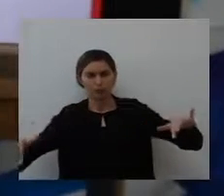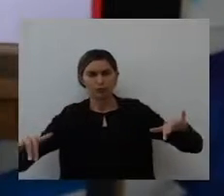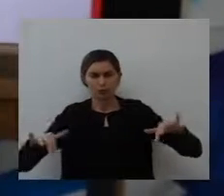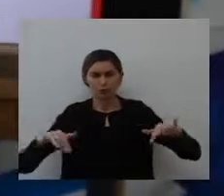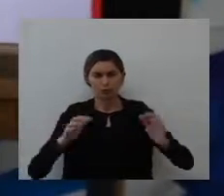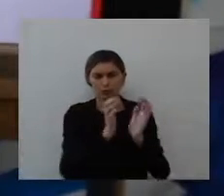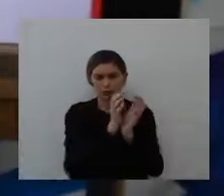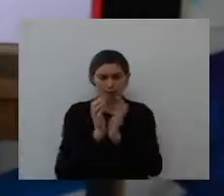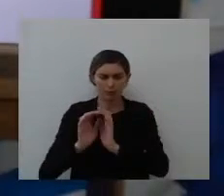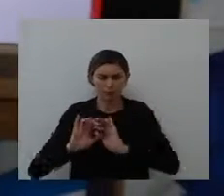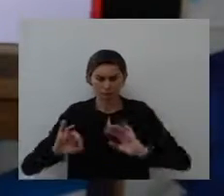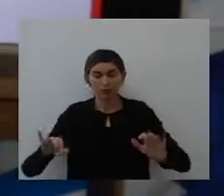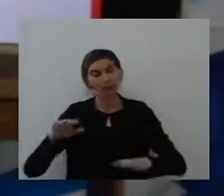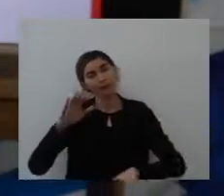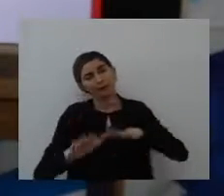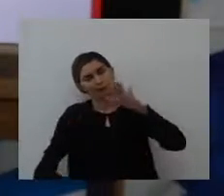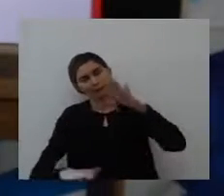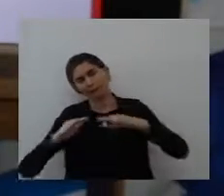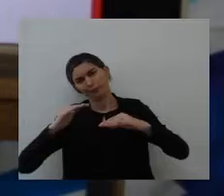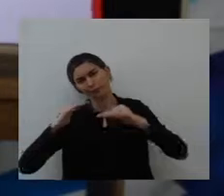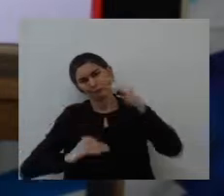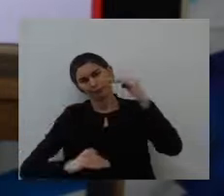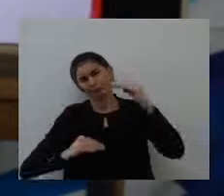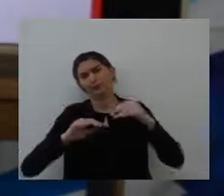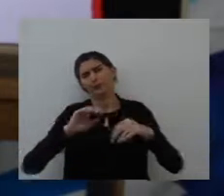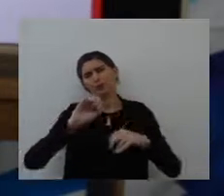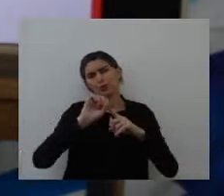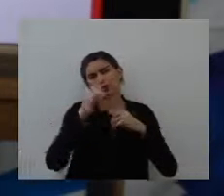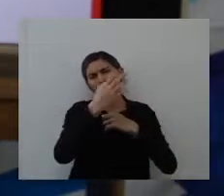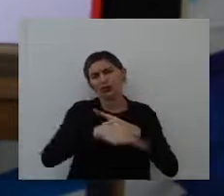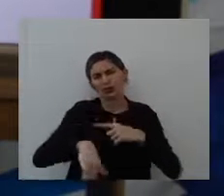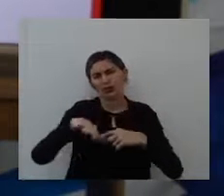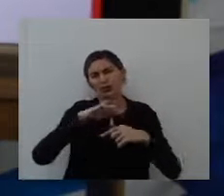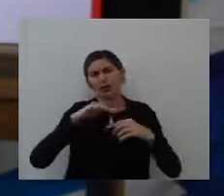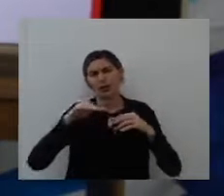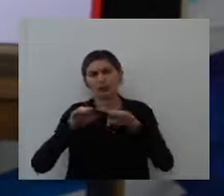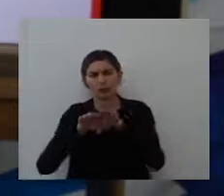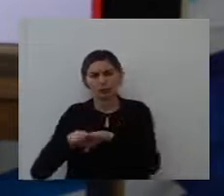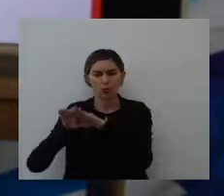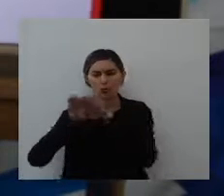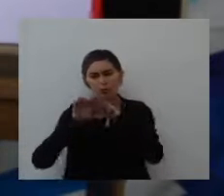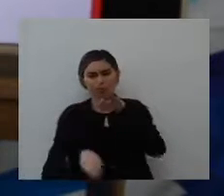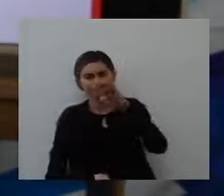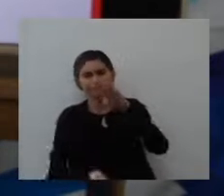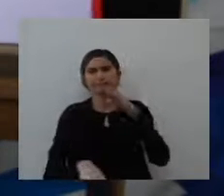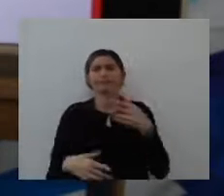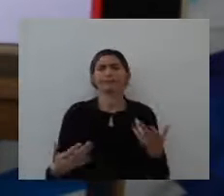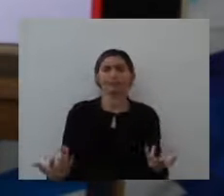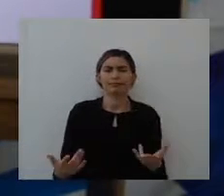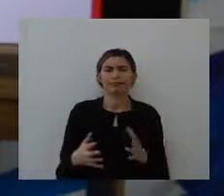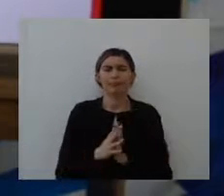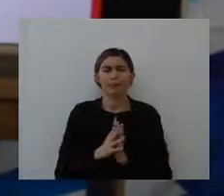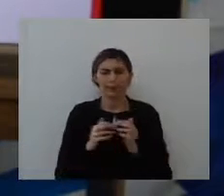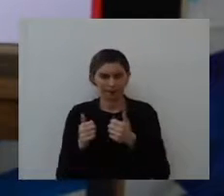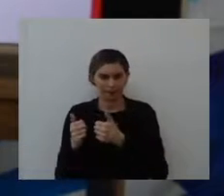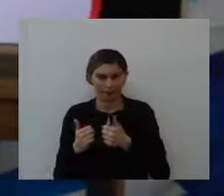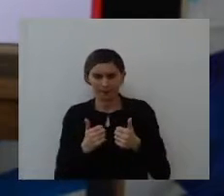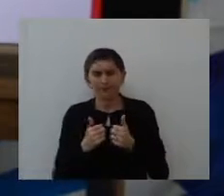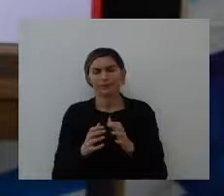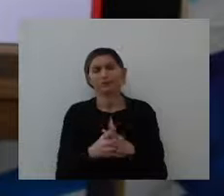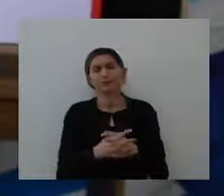Gênos, desigualdade social, surgem os eupátridas, os georgóis e os tetas. Tranquilão,